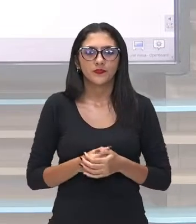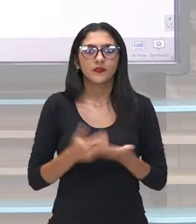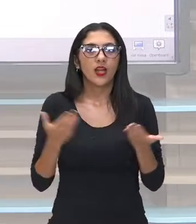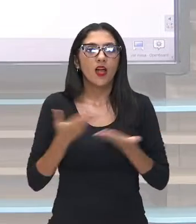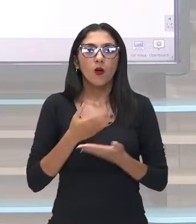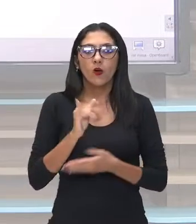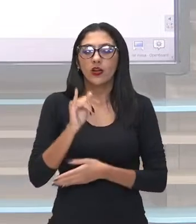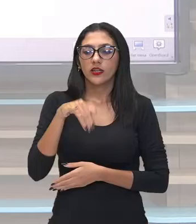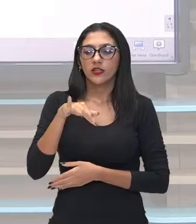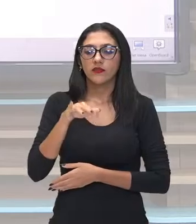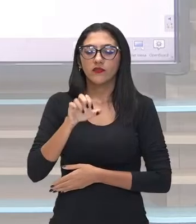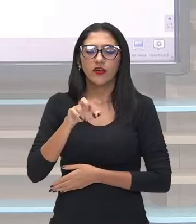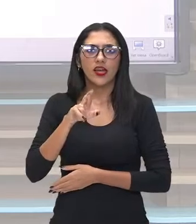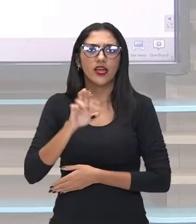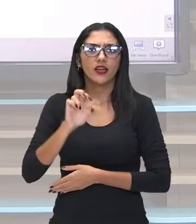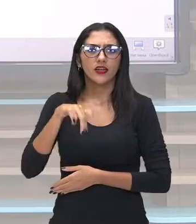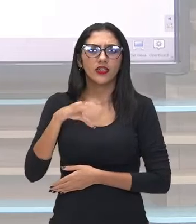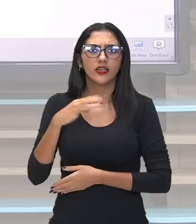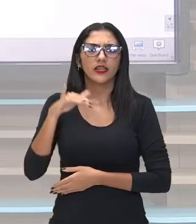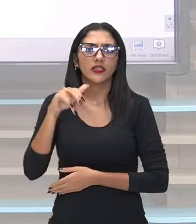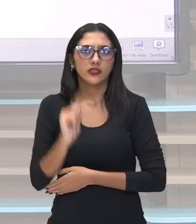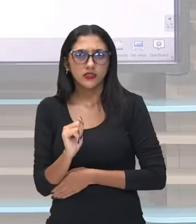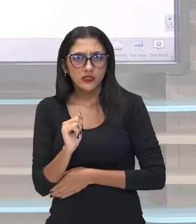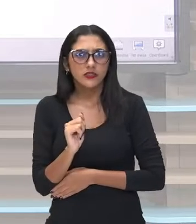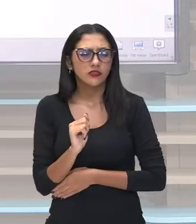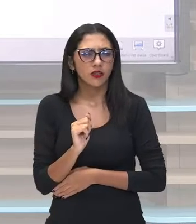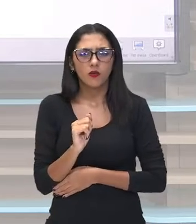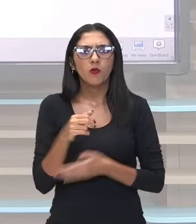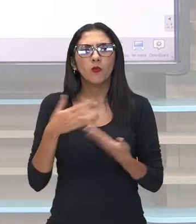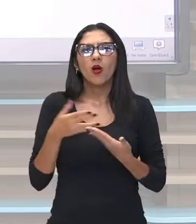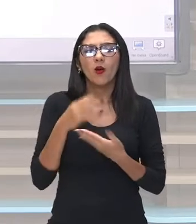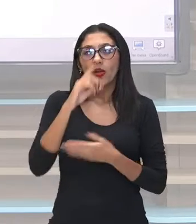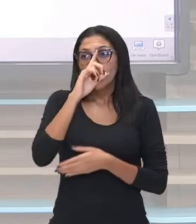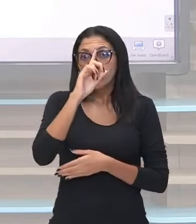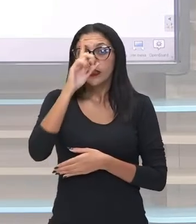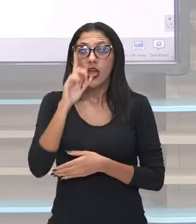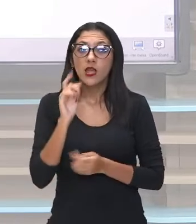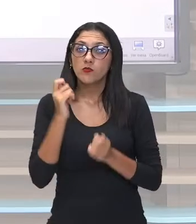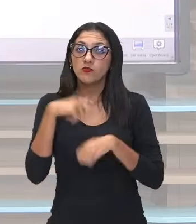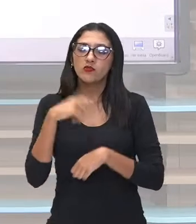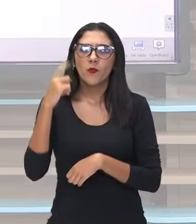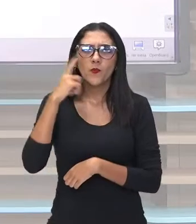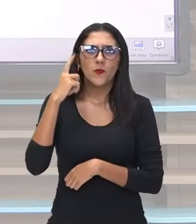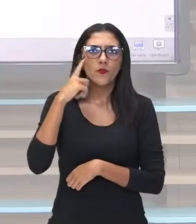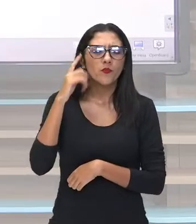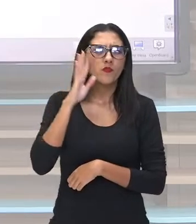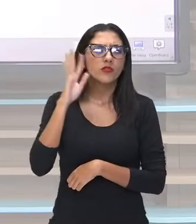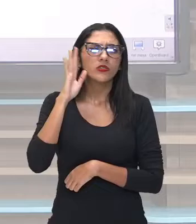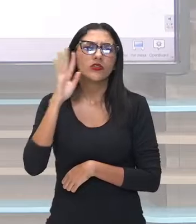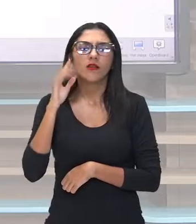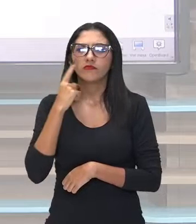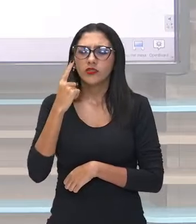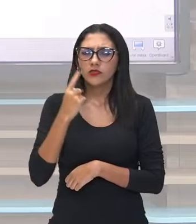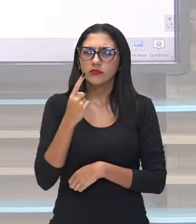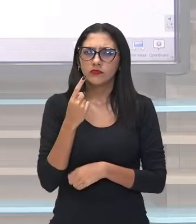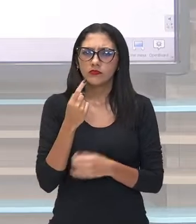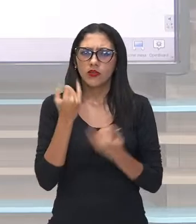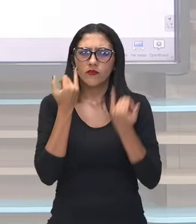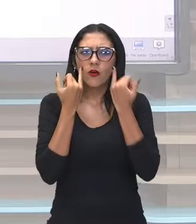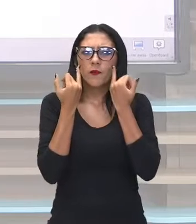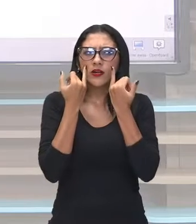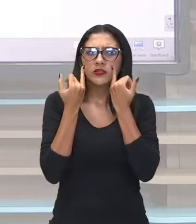a dedução ou a conclusão que eu posso chegar através dos elementos aqui. Primeiro que eu vi que é